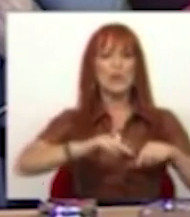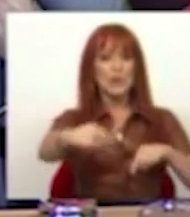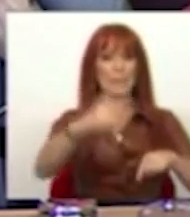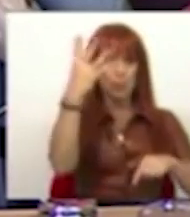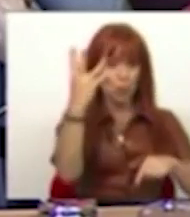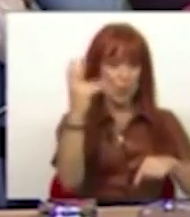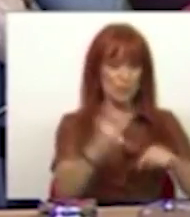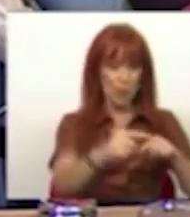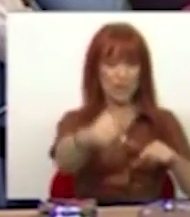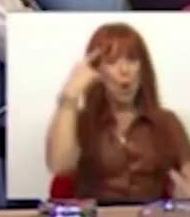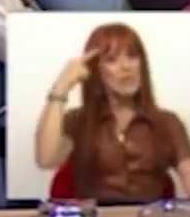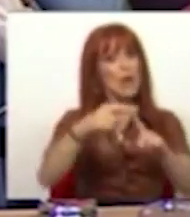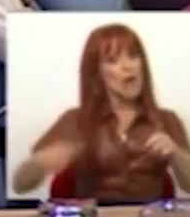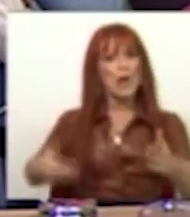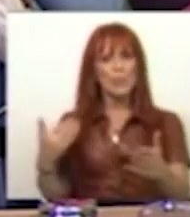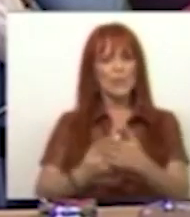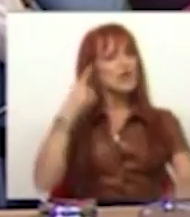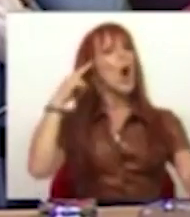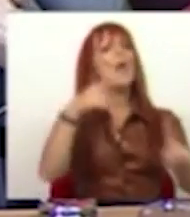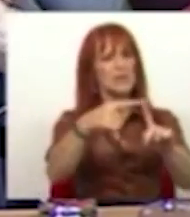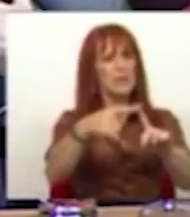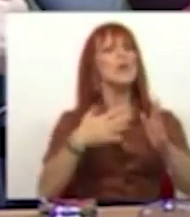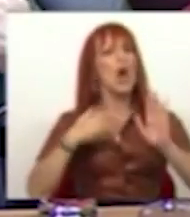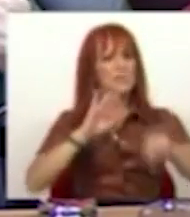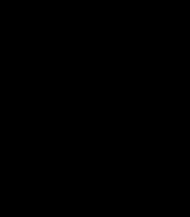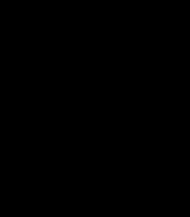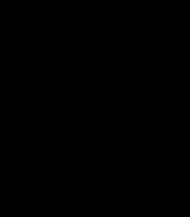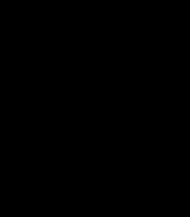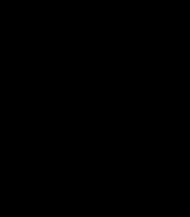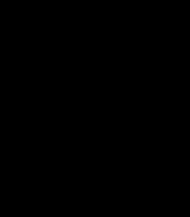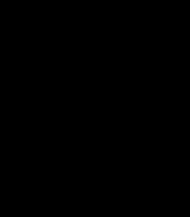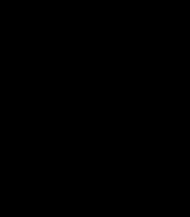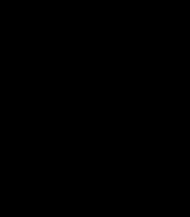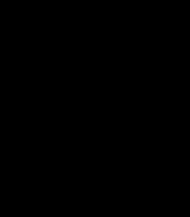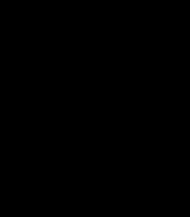legislatura. Este é o objetivo que nos propomos e é neste objetivo que temos nos concentrado.